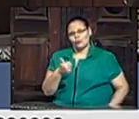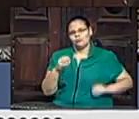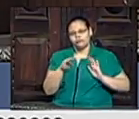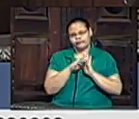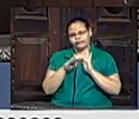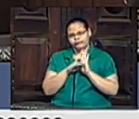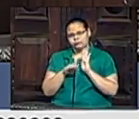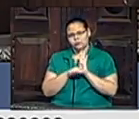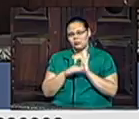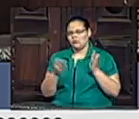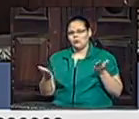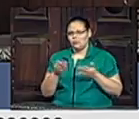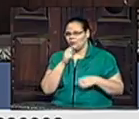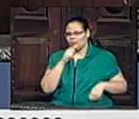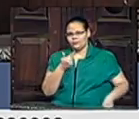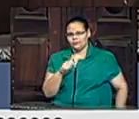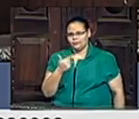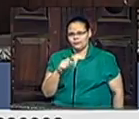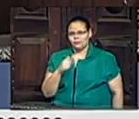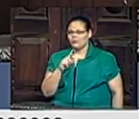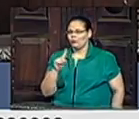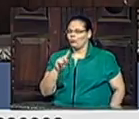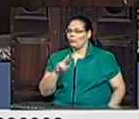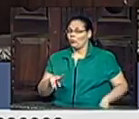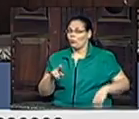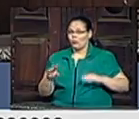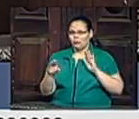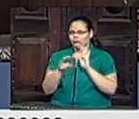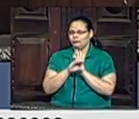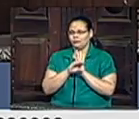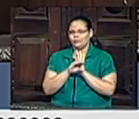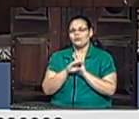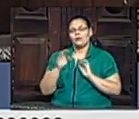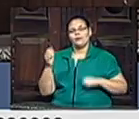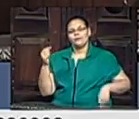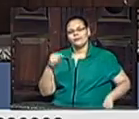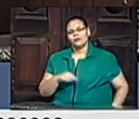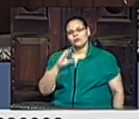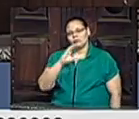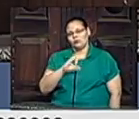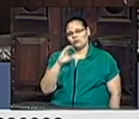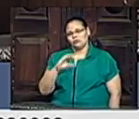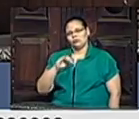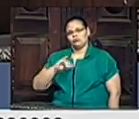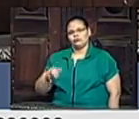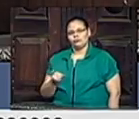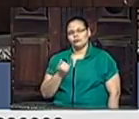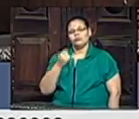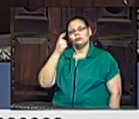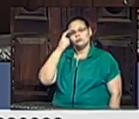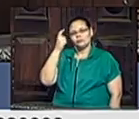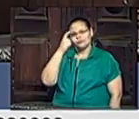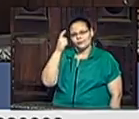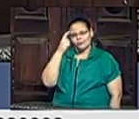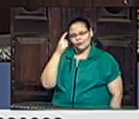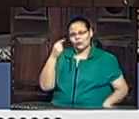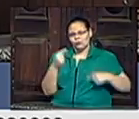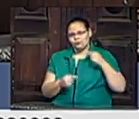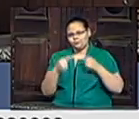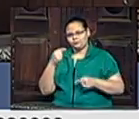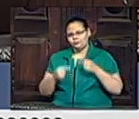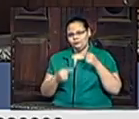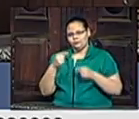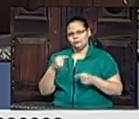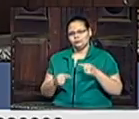21, agora já não tem, são inconstitucionais. Aí vem a CCJ dessa casa, pensando exclusivamente na política e